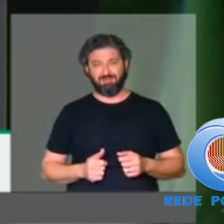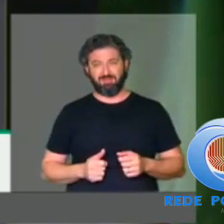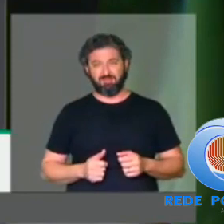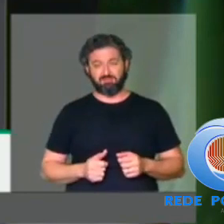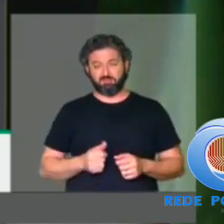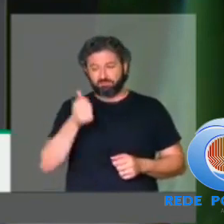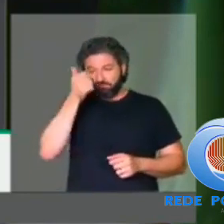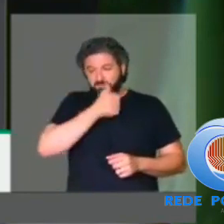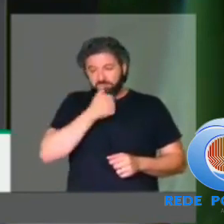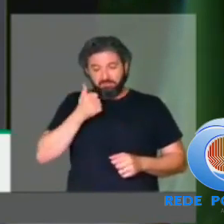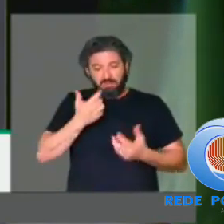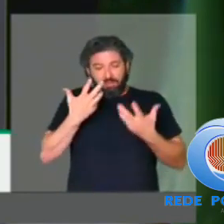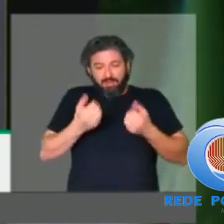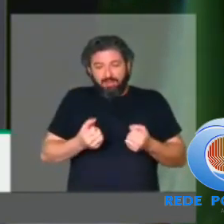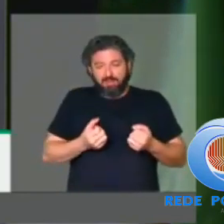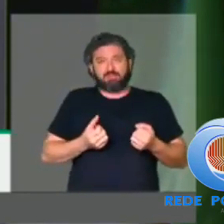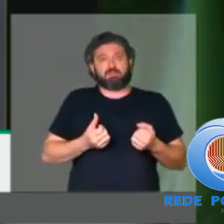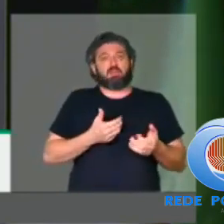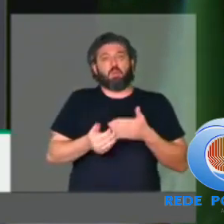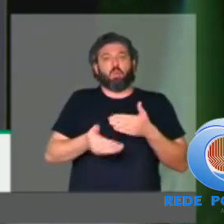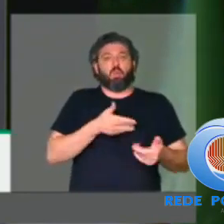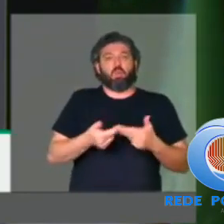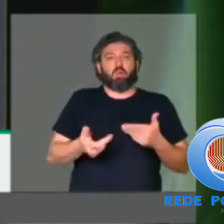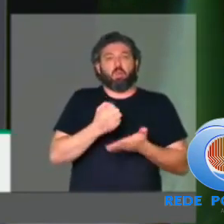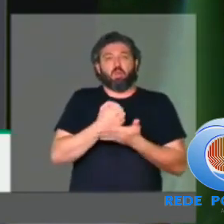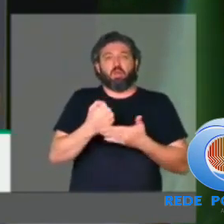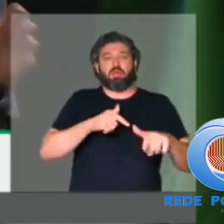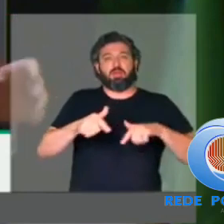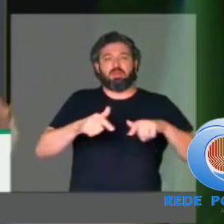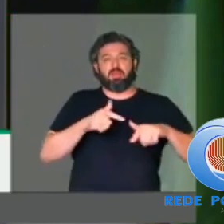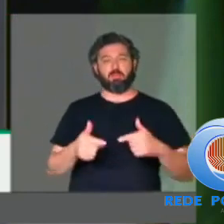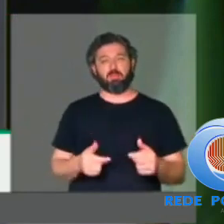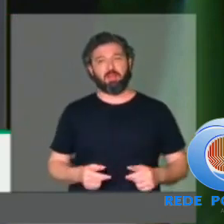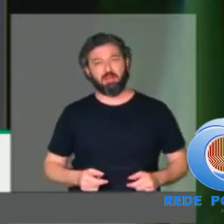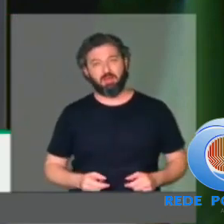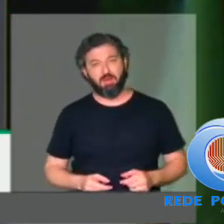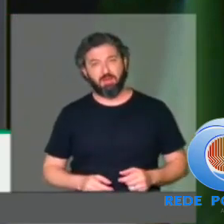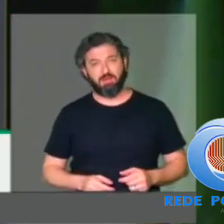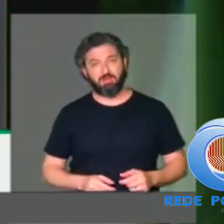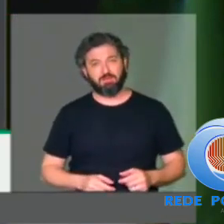Ele acaba tendo que aceitar esse tipo de medida.